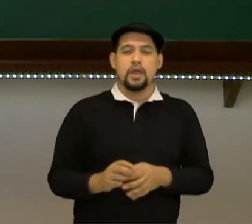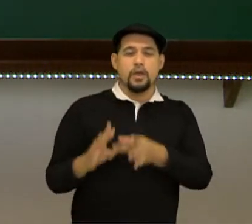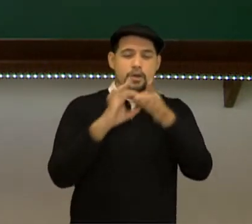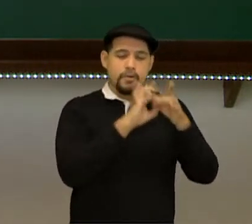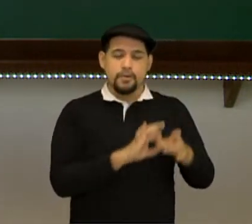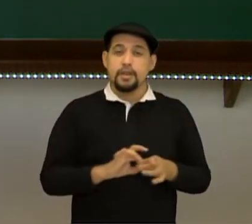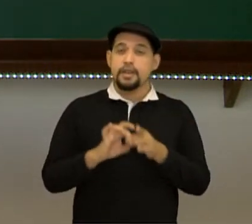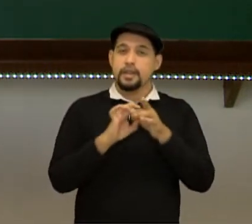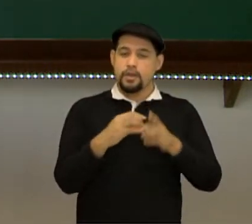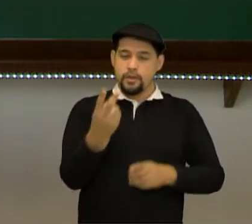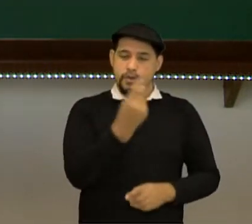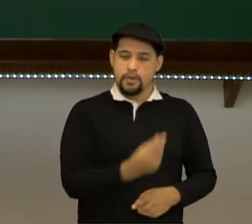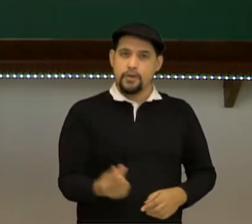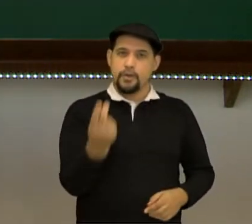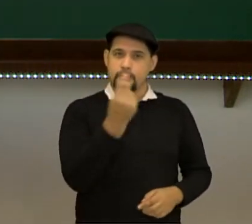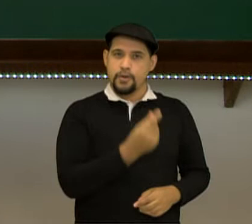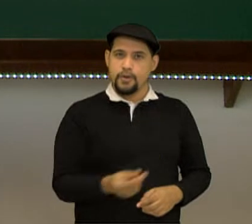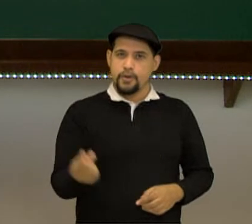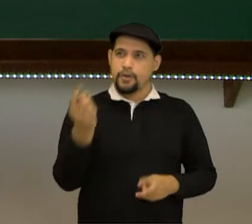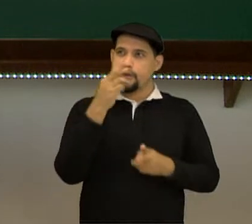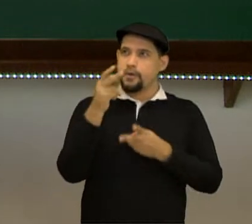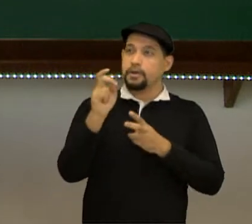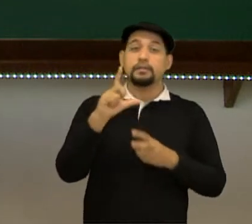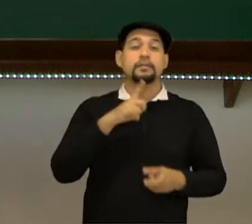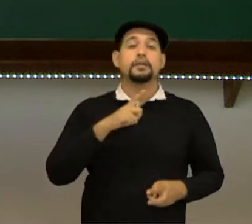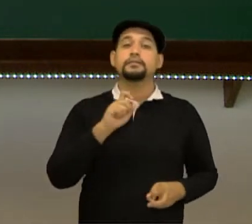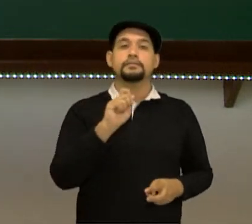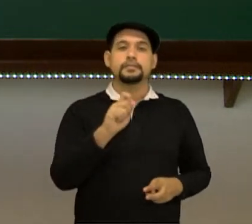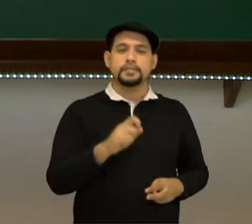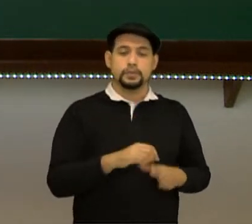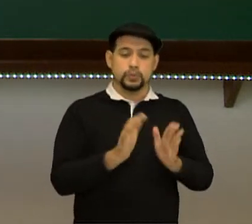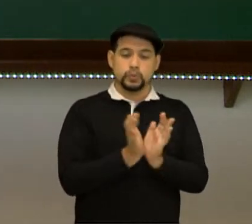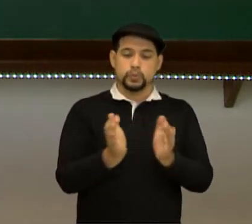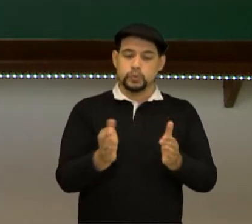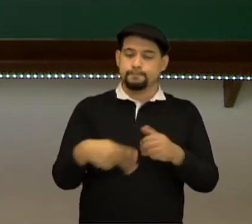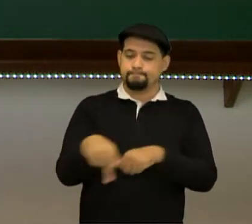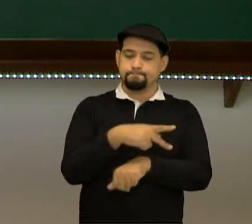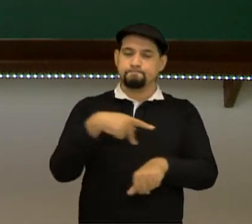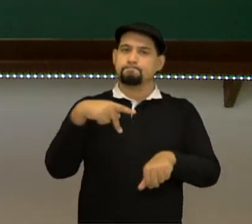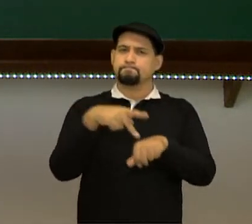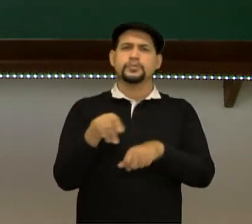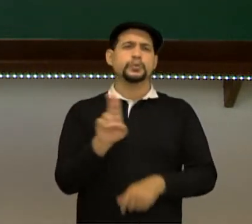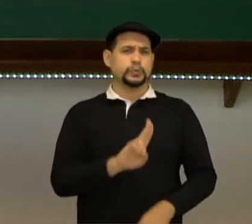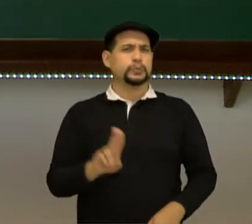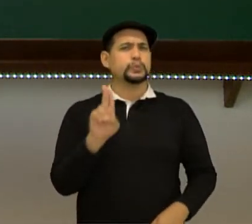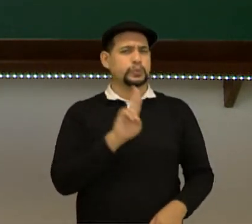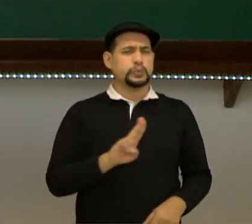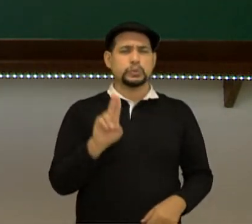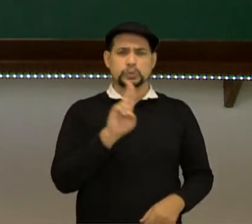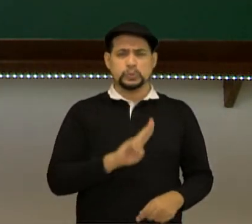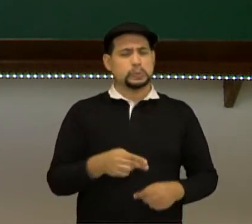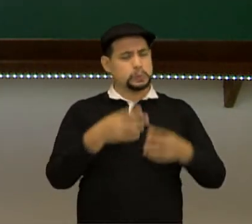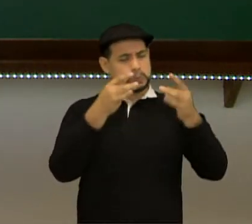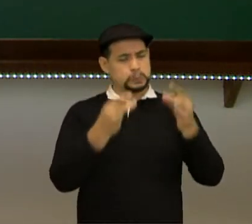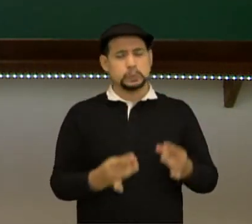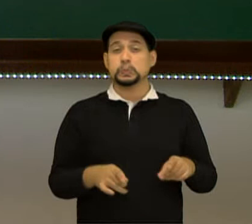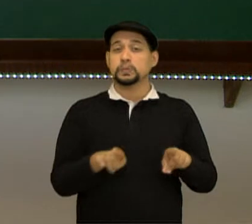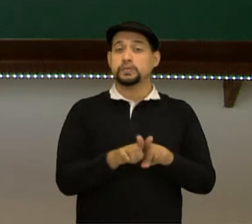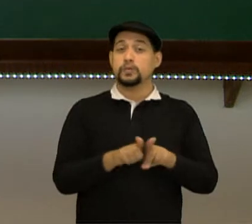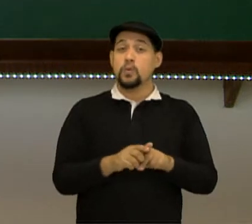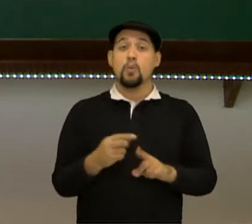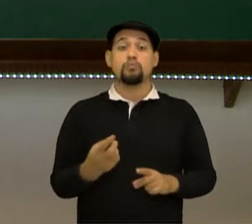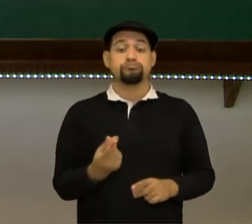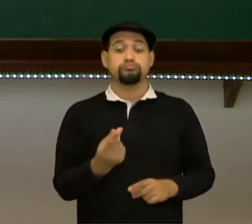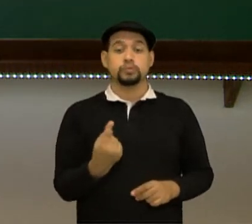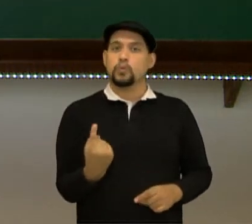e monetária dentro dessa perspectiva não seríamos um grupo de países adotando com exclusividade uma